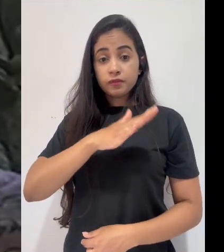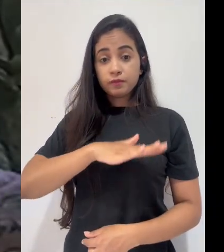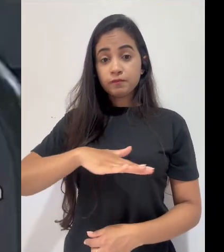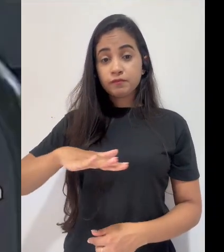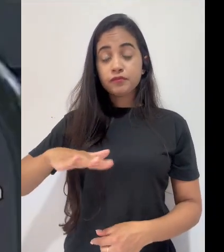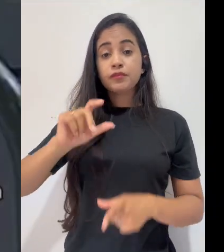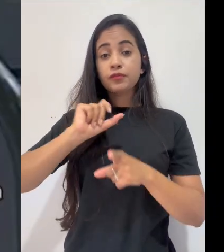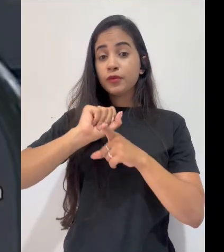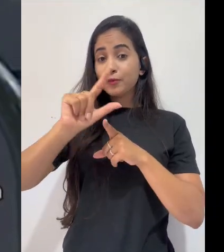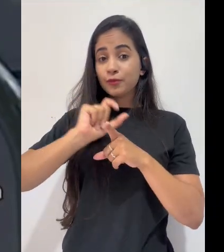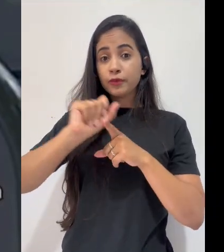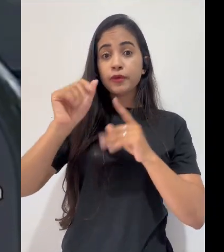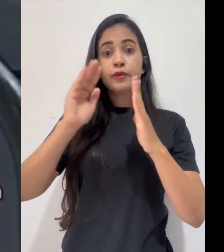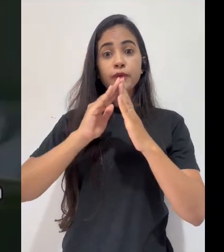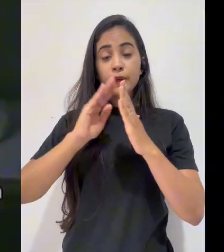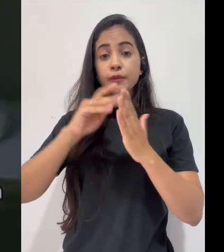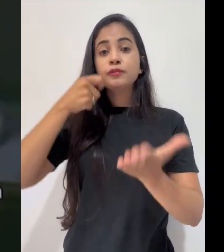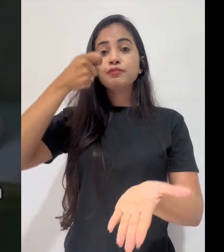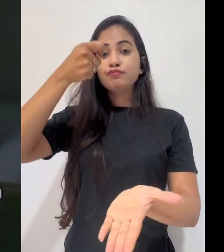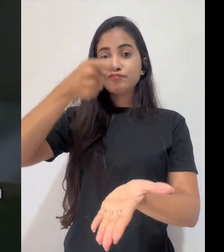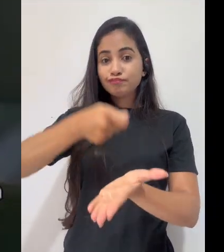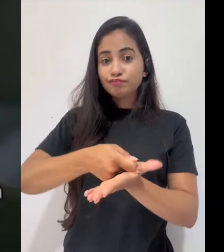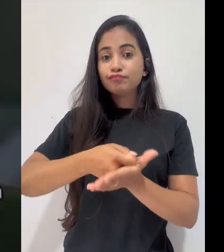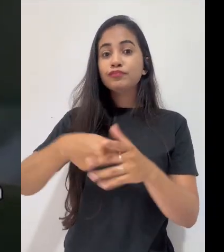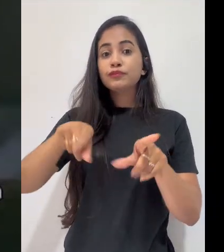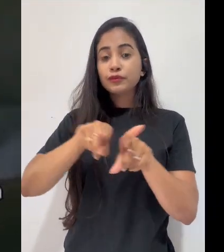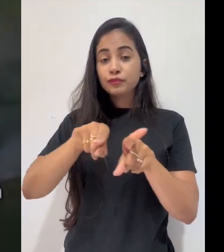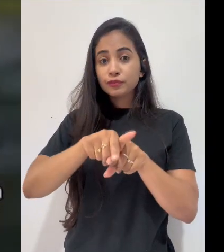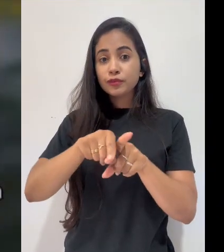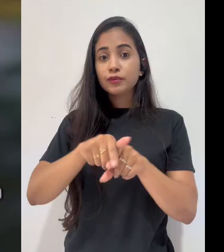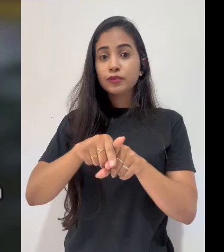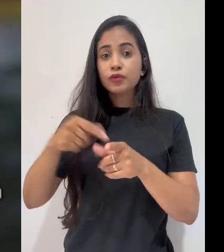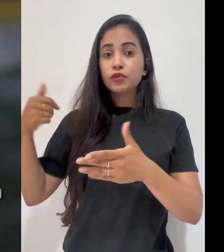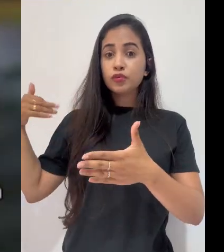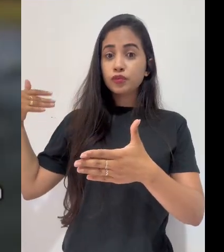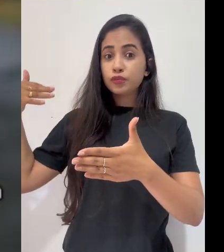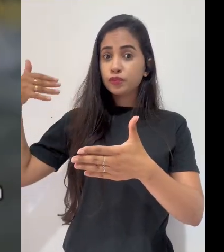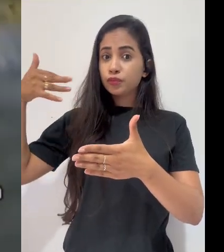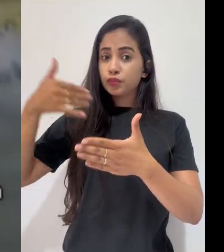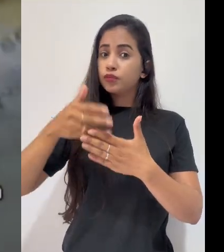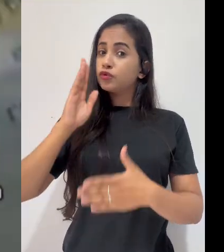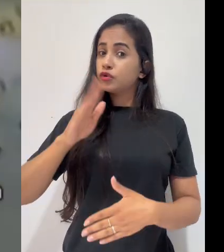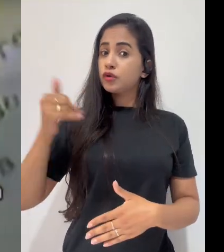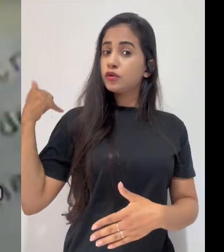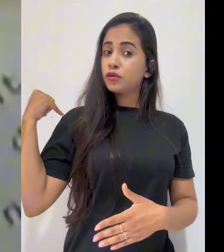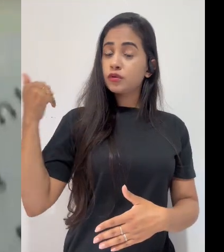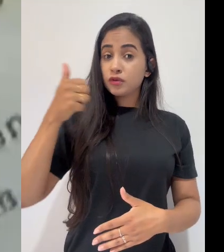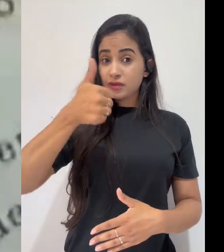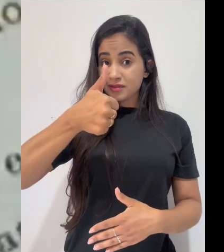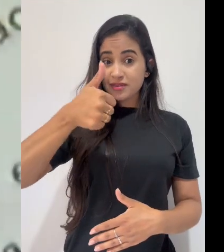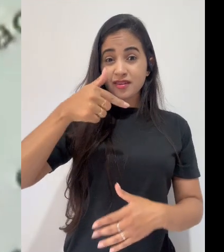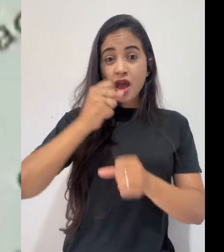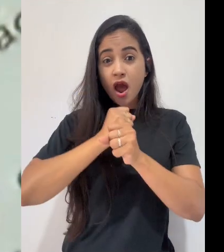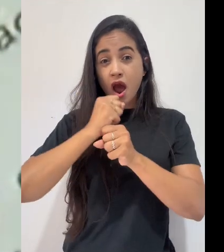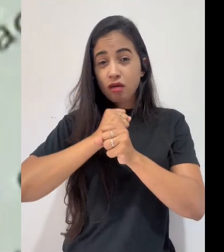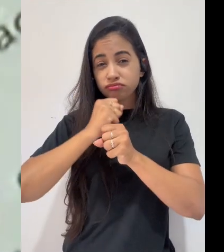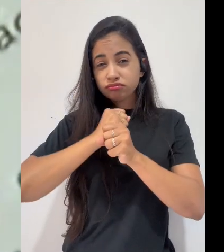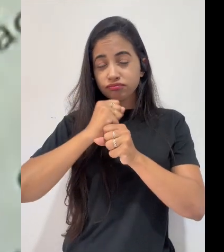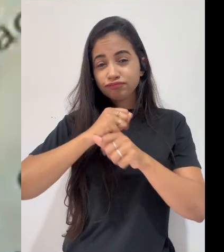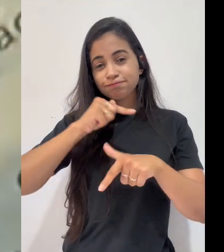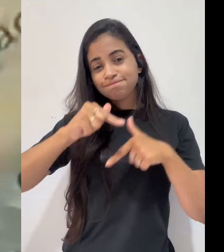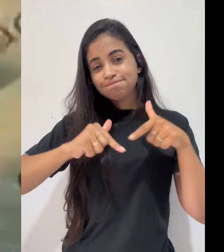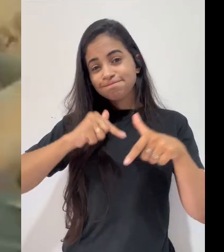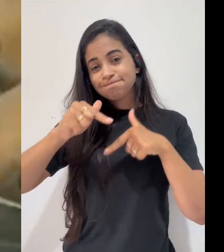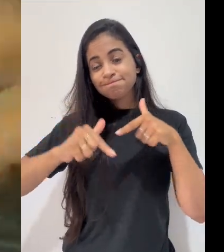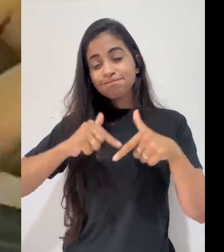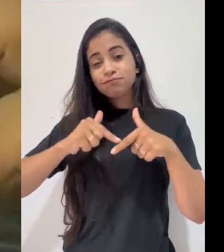escolar, prestação de casa para pagar e toda uma vida estruturada em 17 anos de empresa. O meu inconformismo,